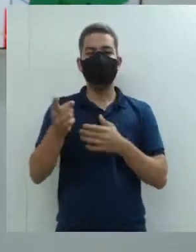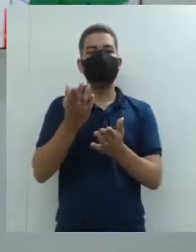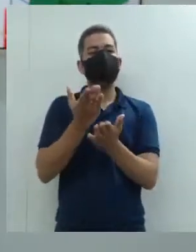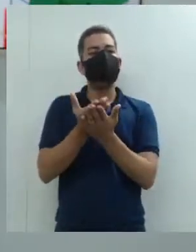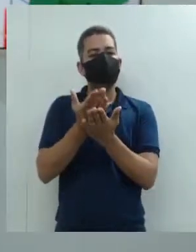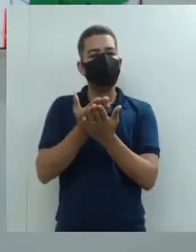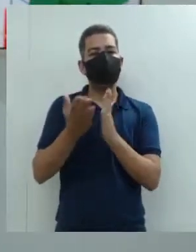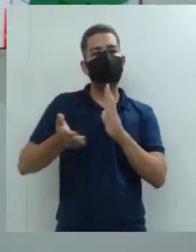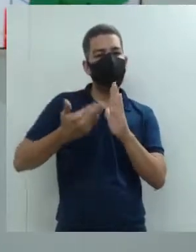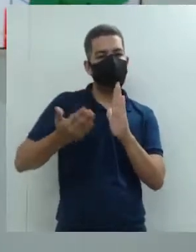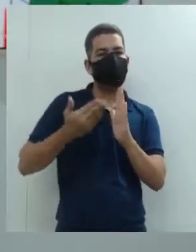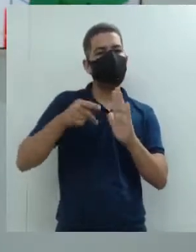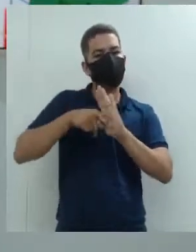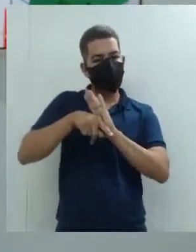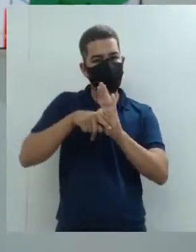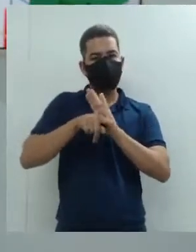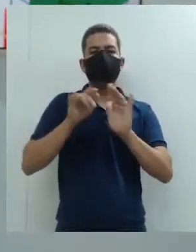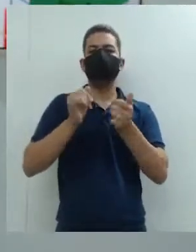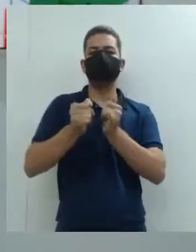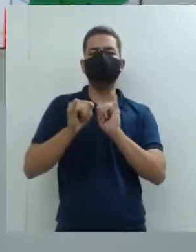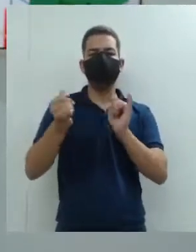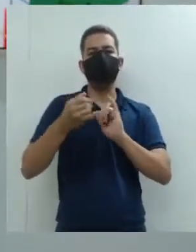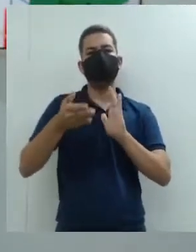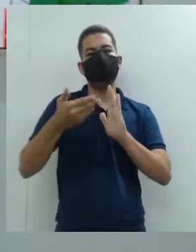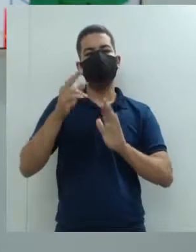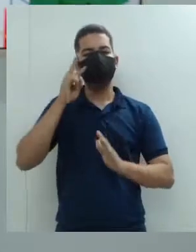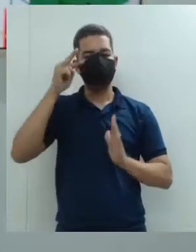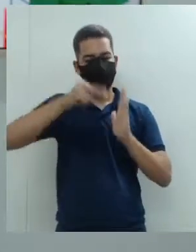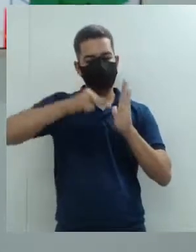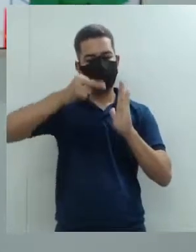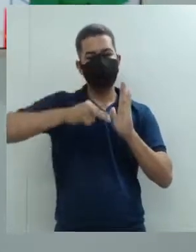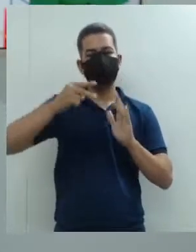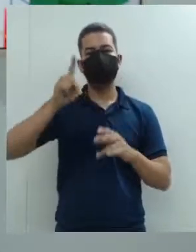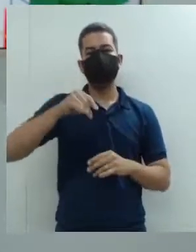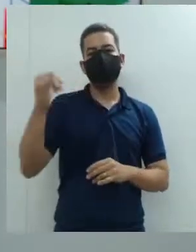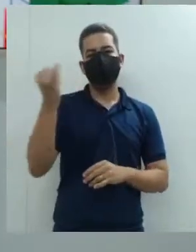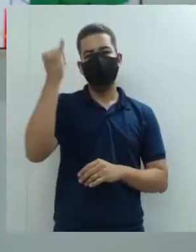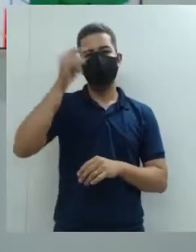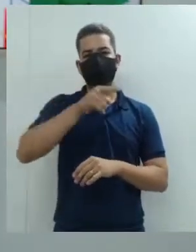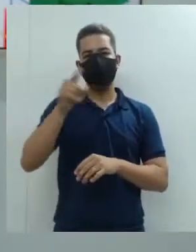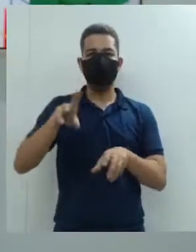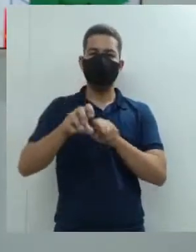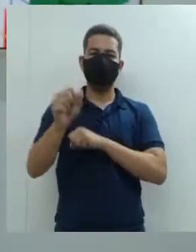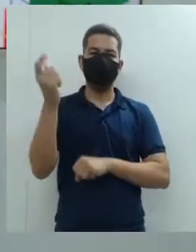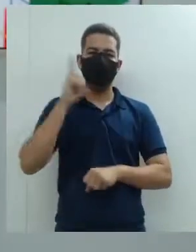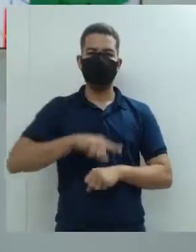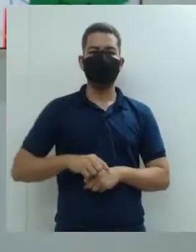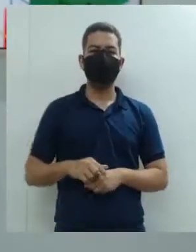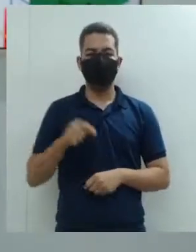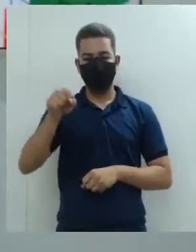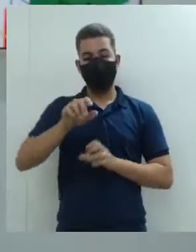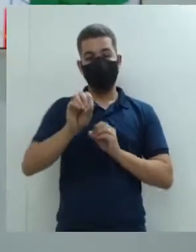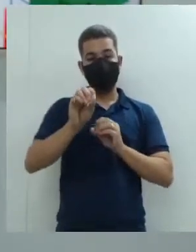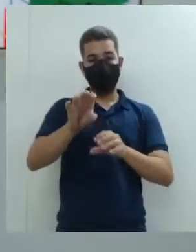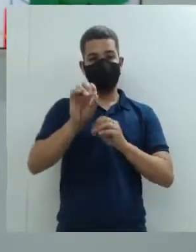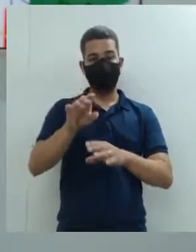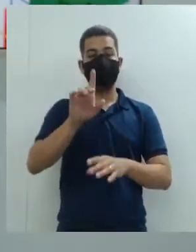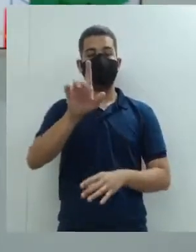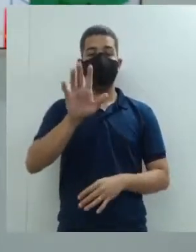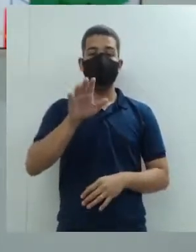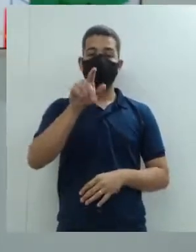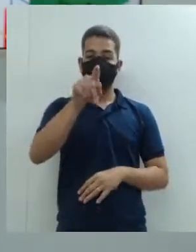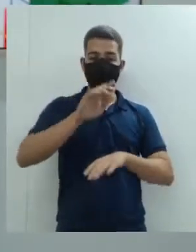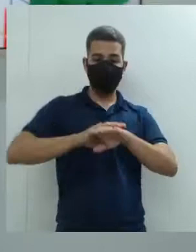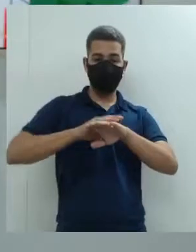pegar um livro, de ler, de pesquisar na internet, porque tudo isso vai ser importante para a sua formação também. A gente dá aula aqui também, mas você está